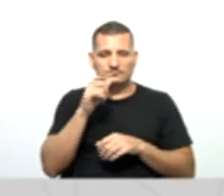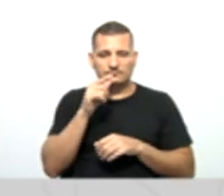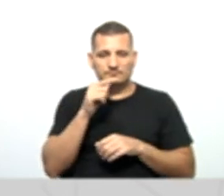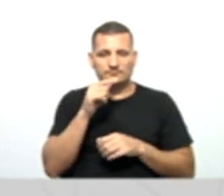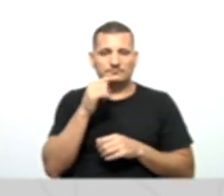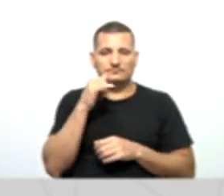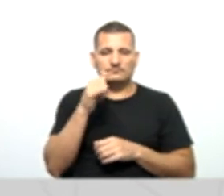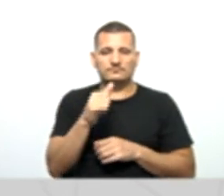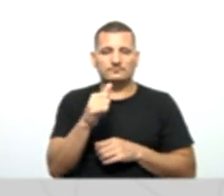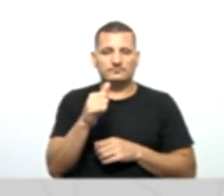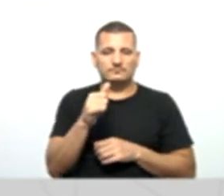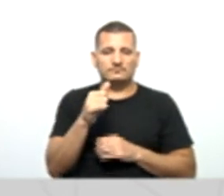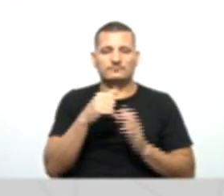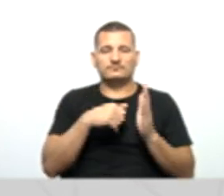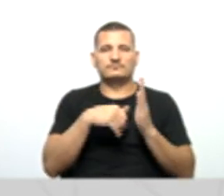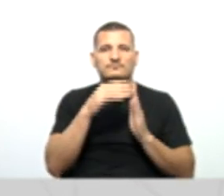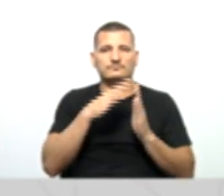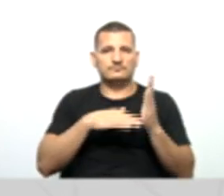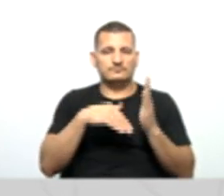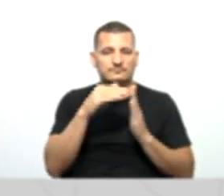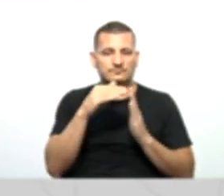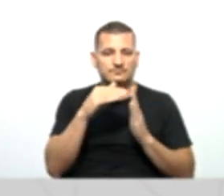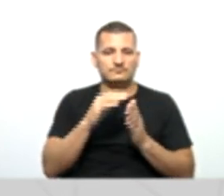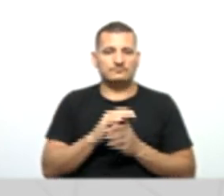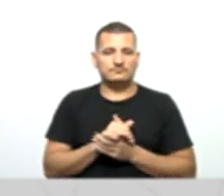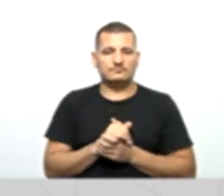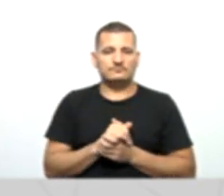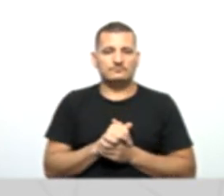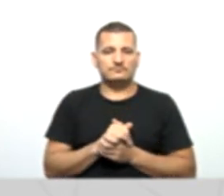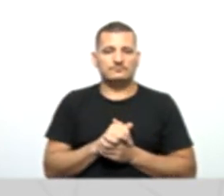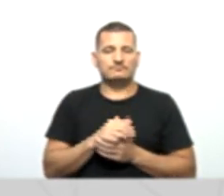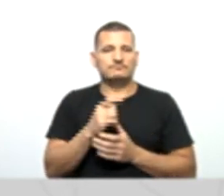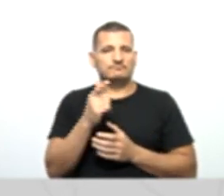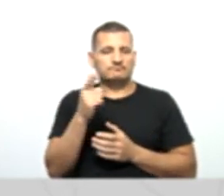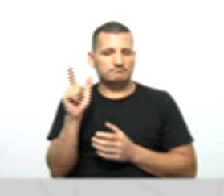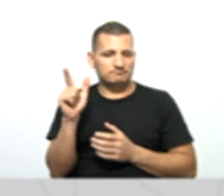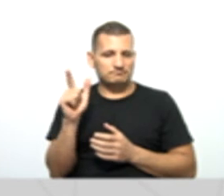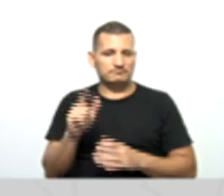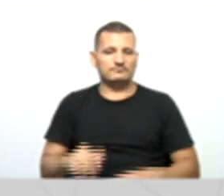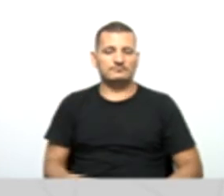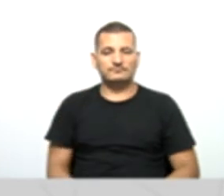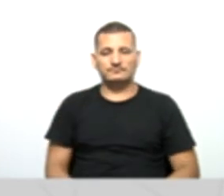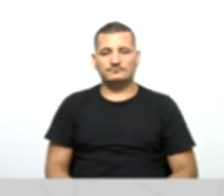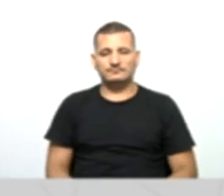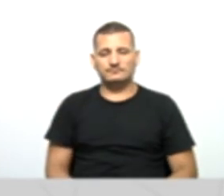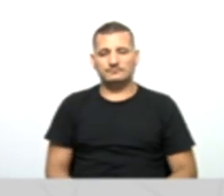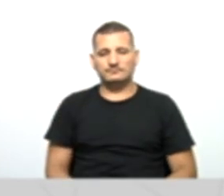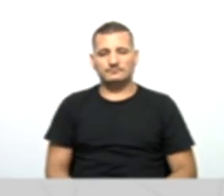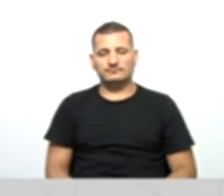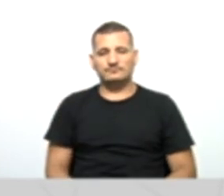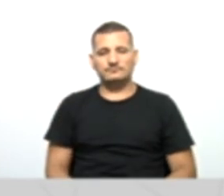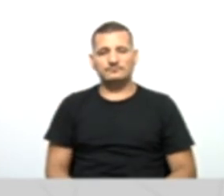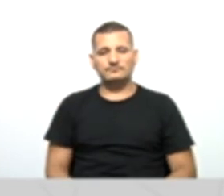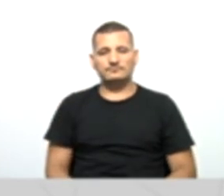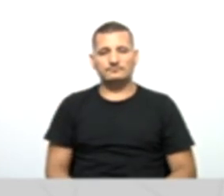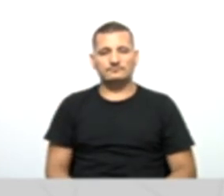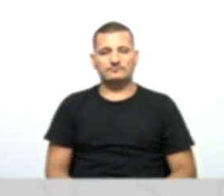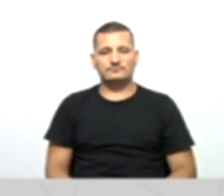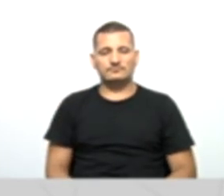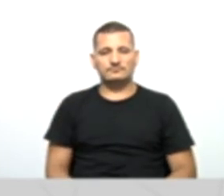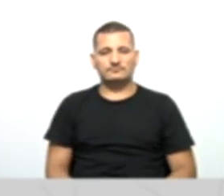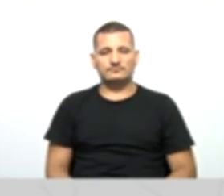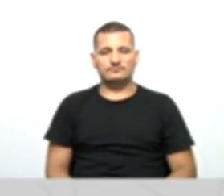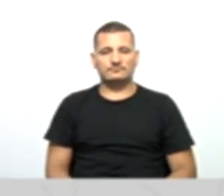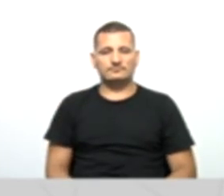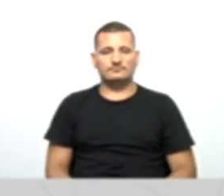parte elétrica, as pinturas e aí os outros, tá, gente? Esses outros aí pode ser qualquer outras